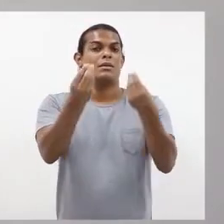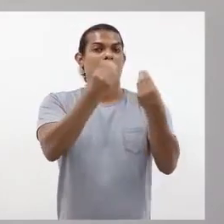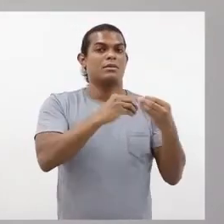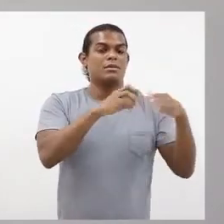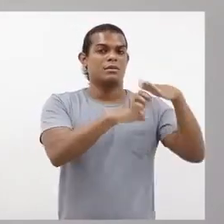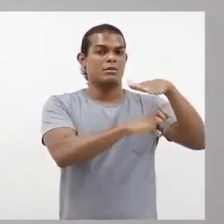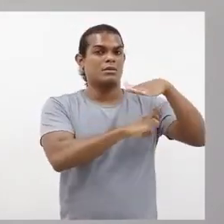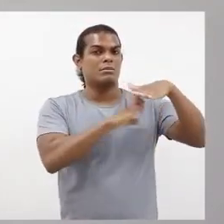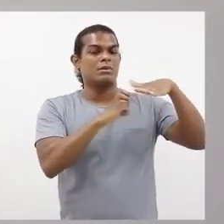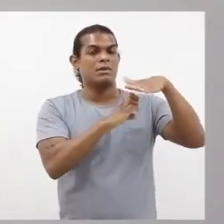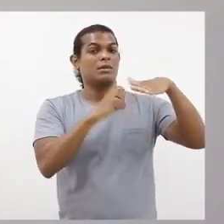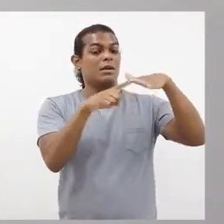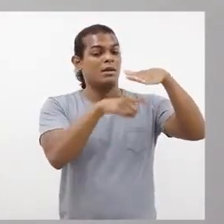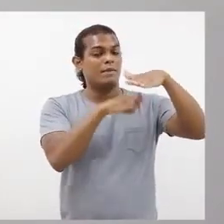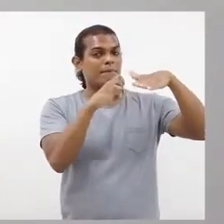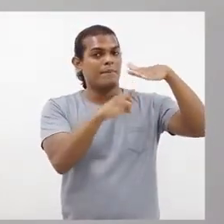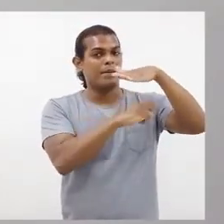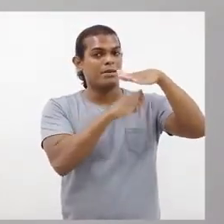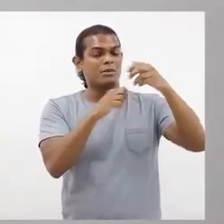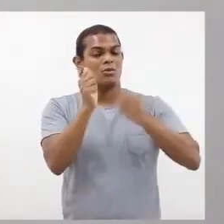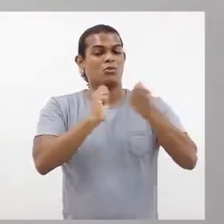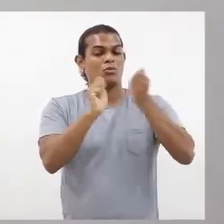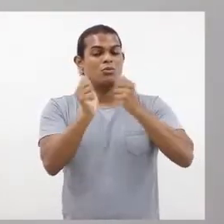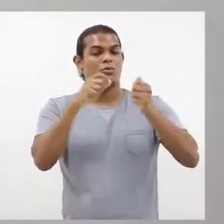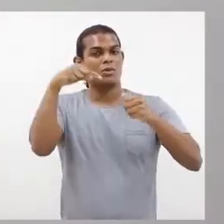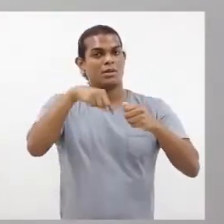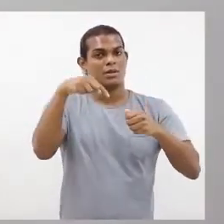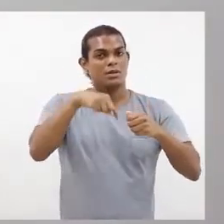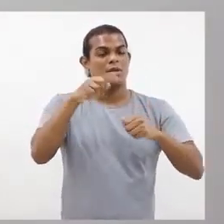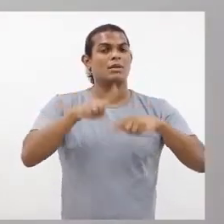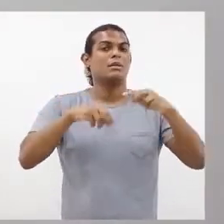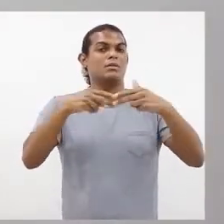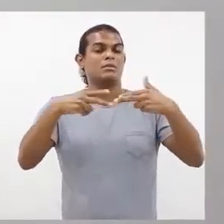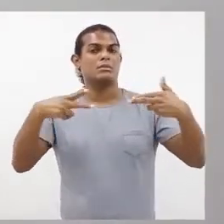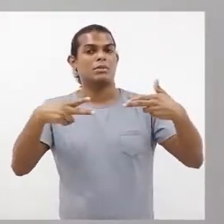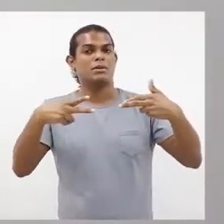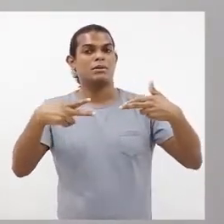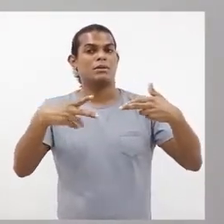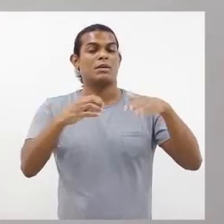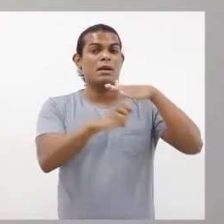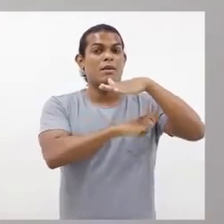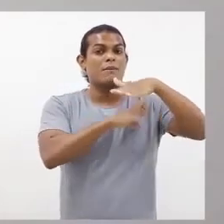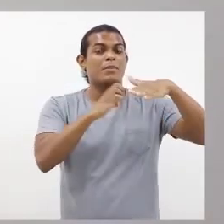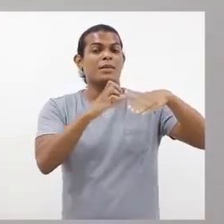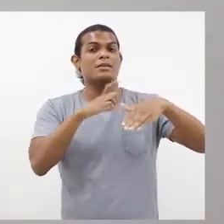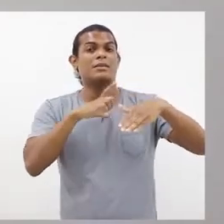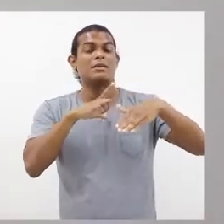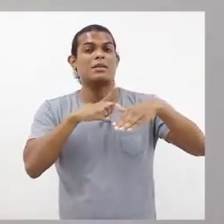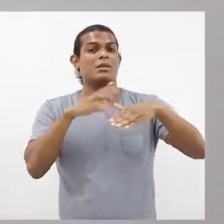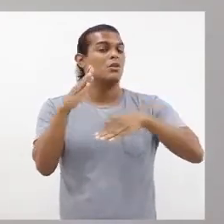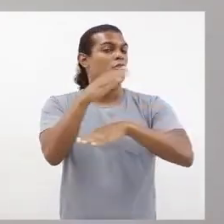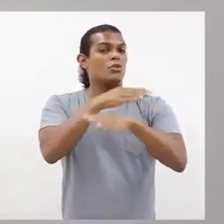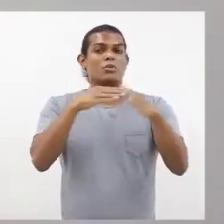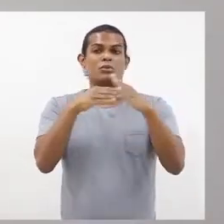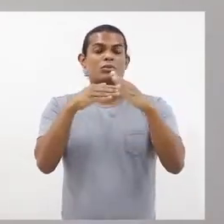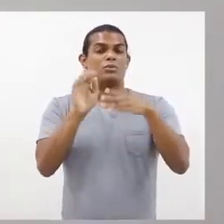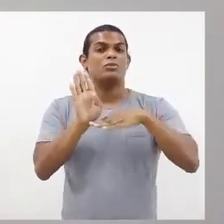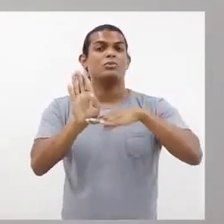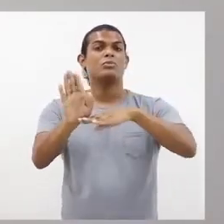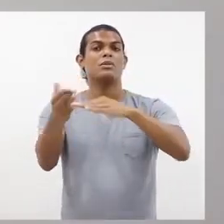controlar esse bem, a empresa possui todos os benefícios econômicos provenientes desse